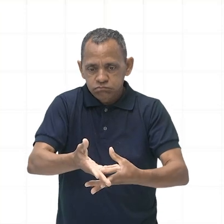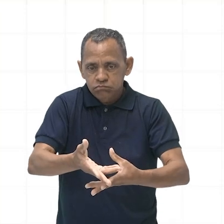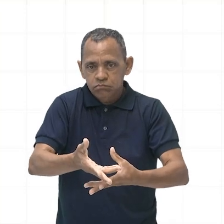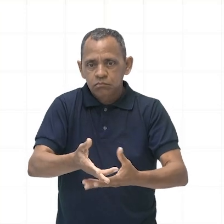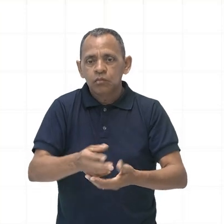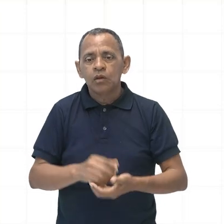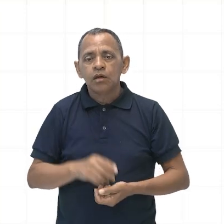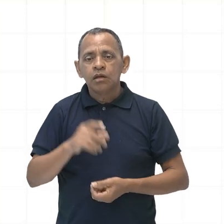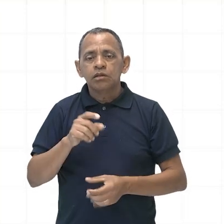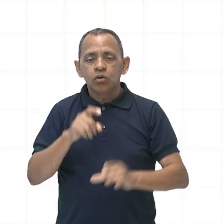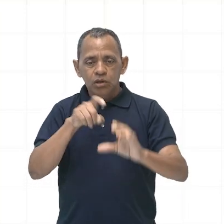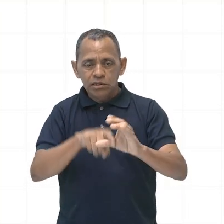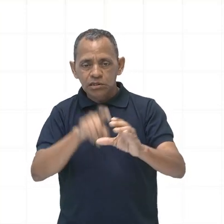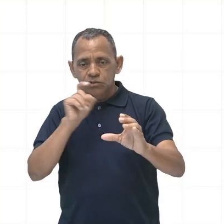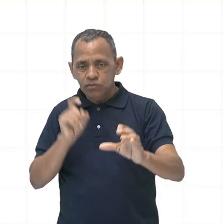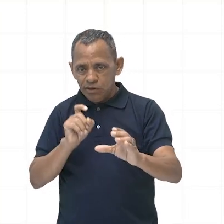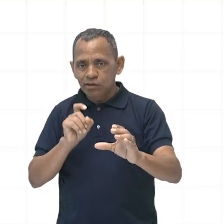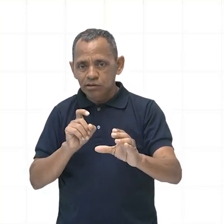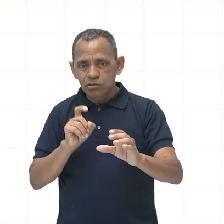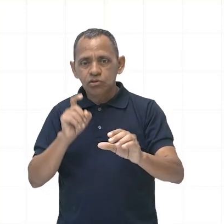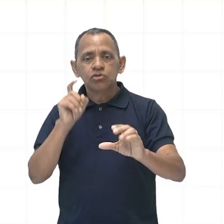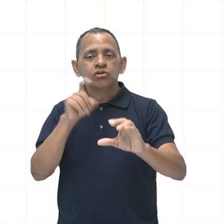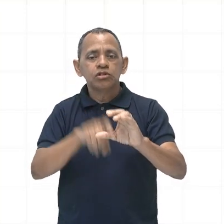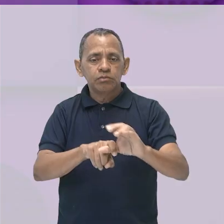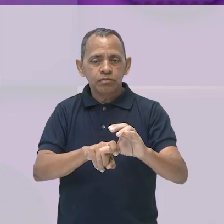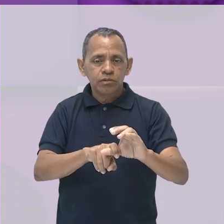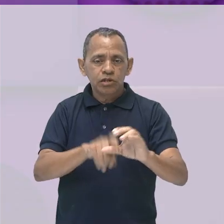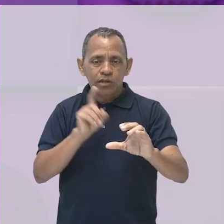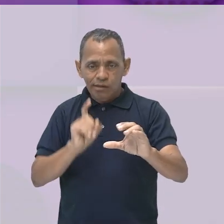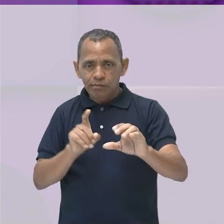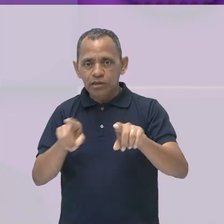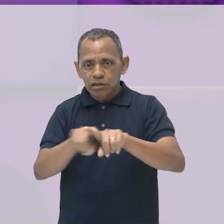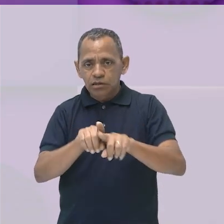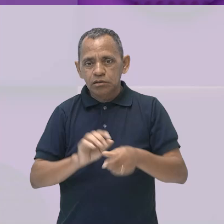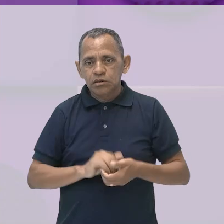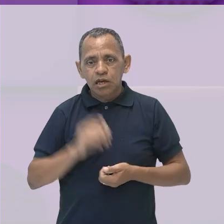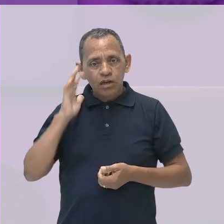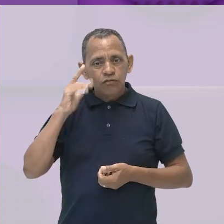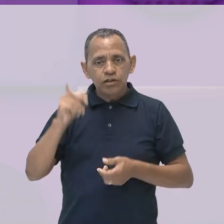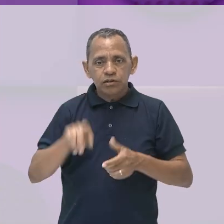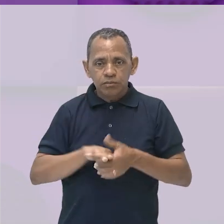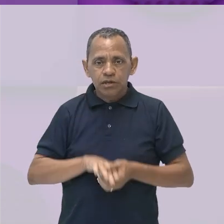são independentes. Muito bem. Então,